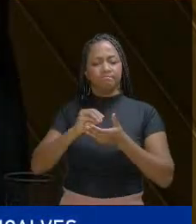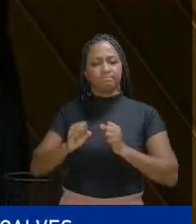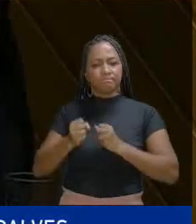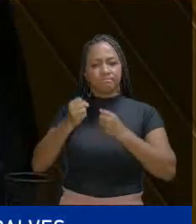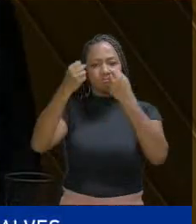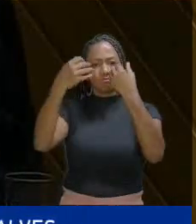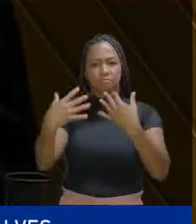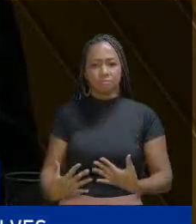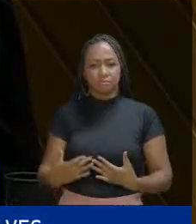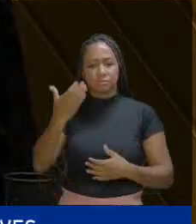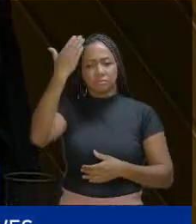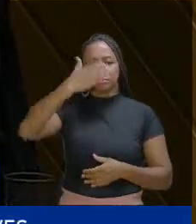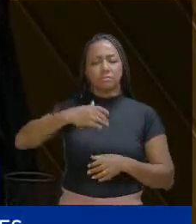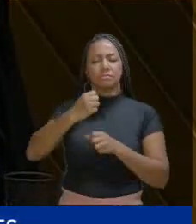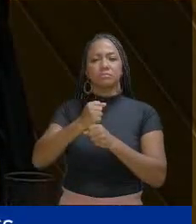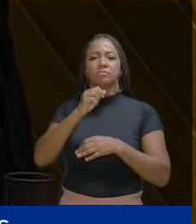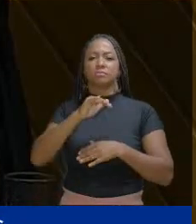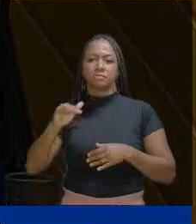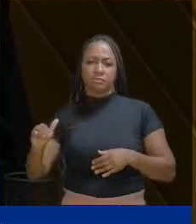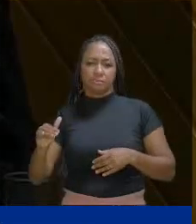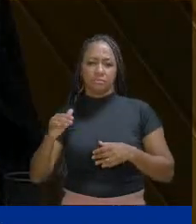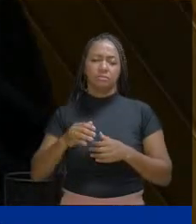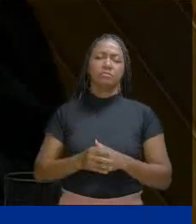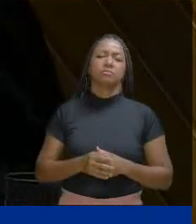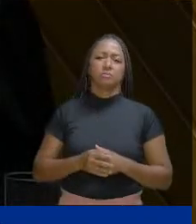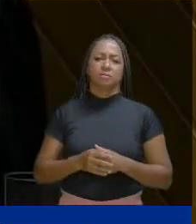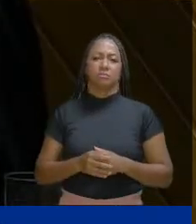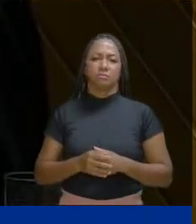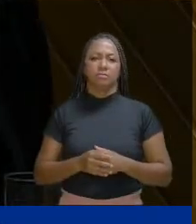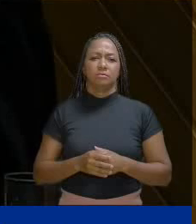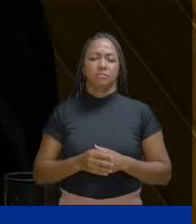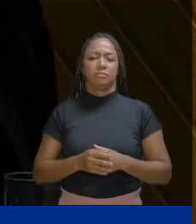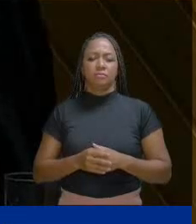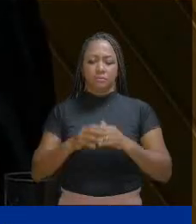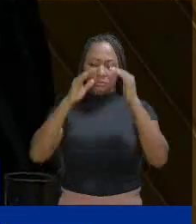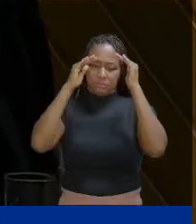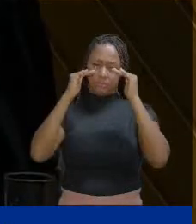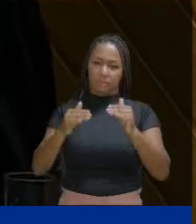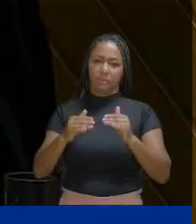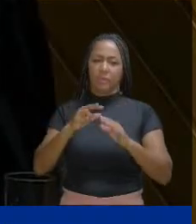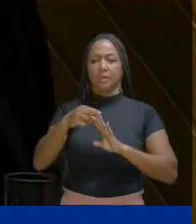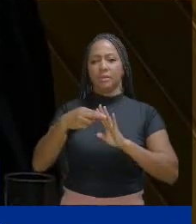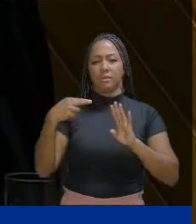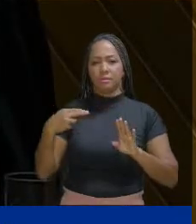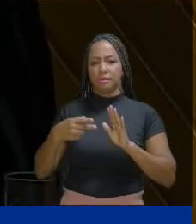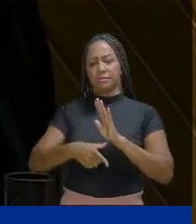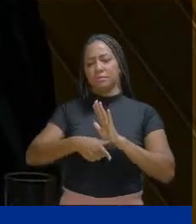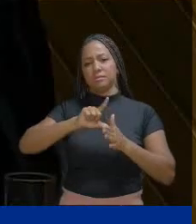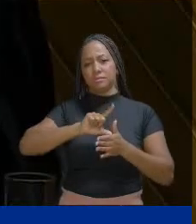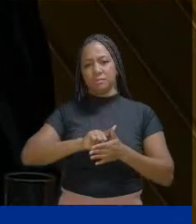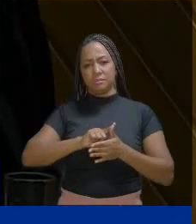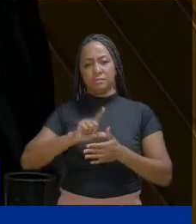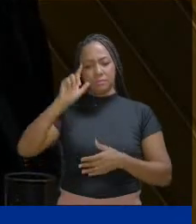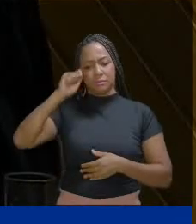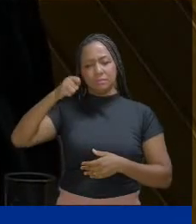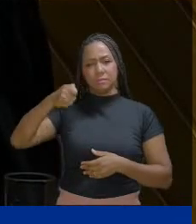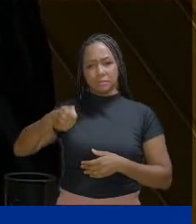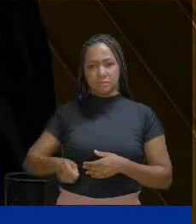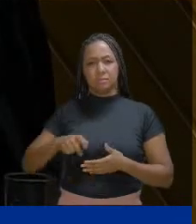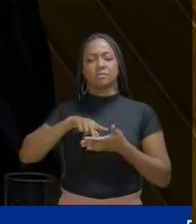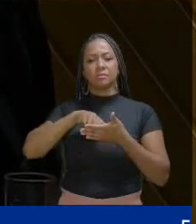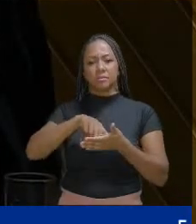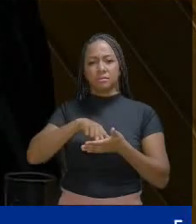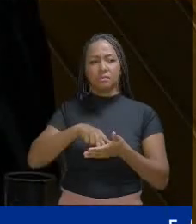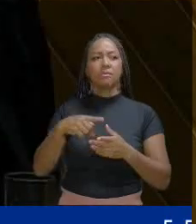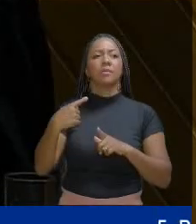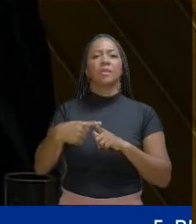na prestação de contas parcial. Não obstante as respeitáveis razões recursais, antecipo que a sentença deve ser